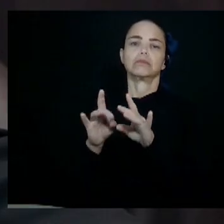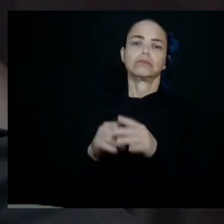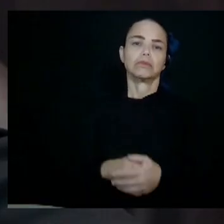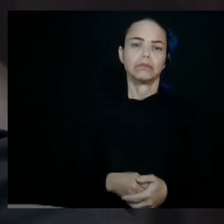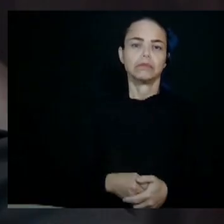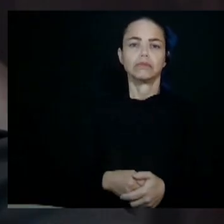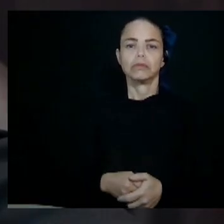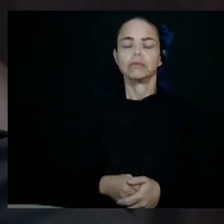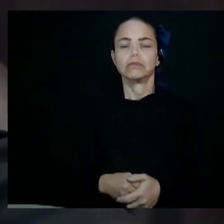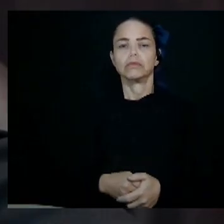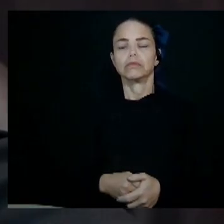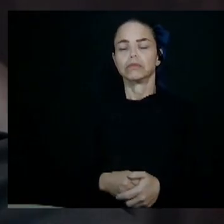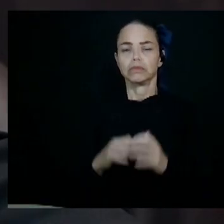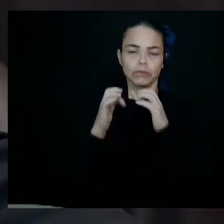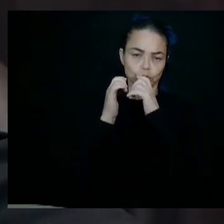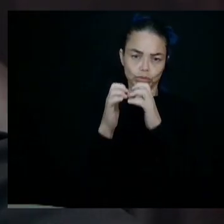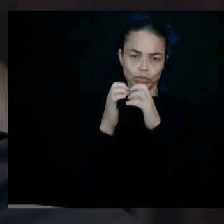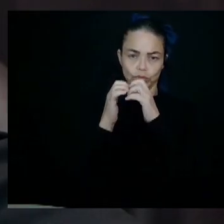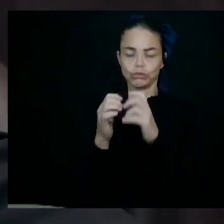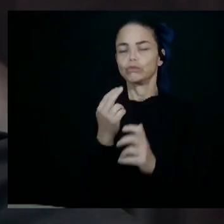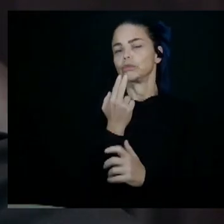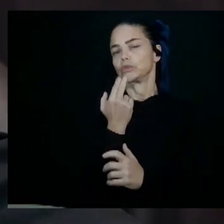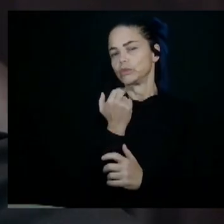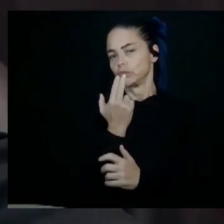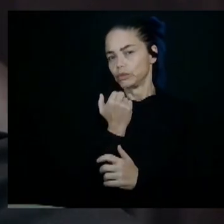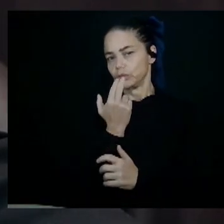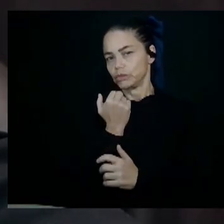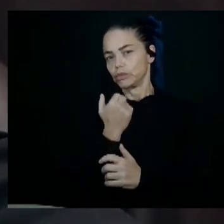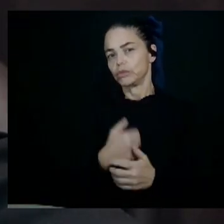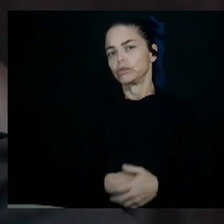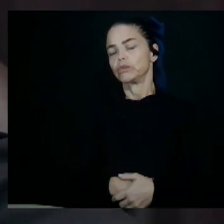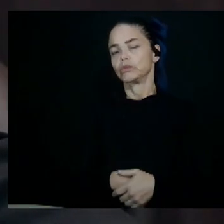em neuronutrição. E acho que eu